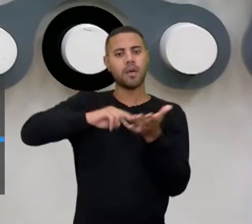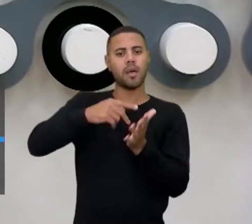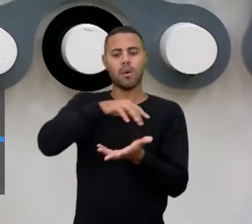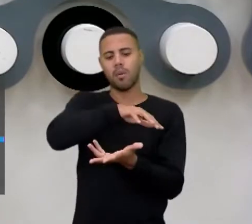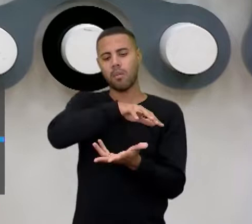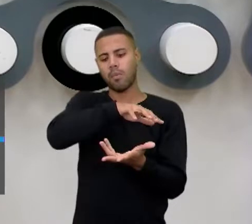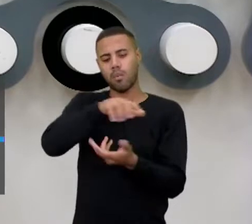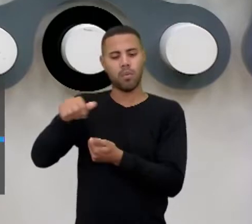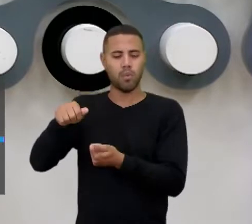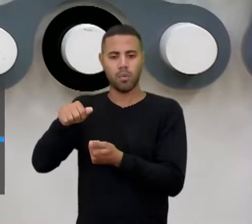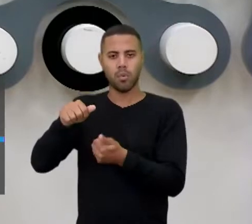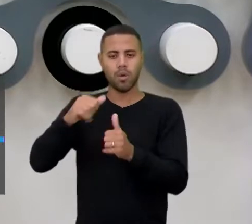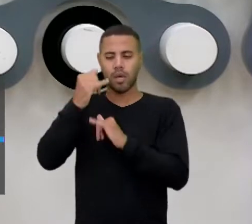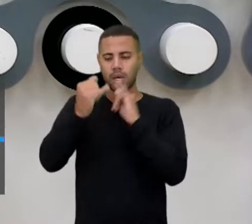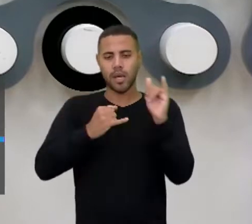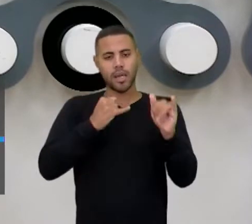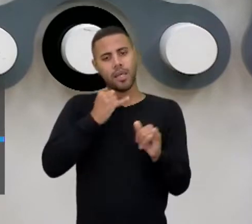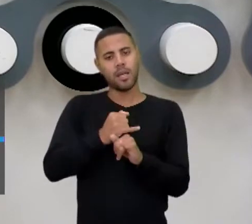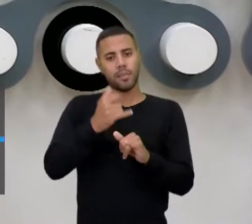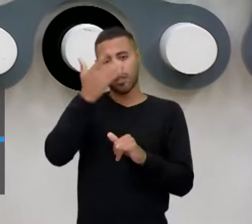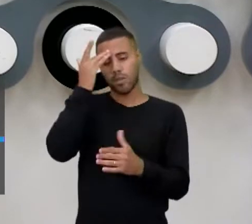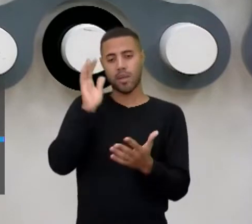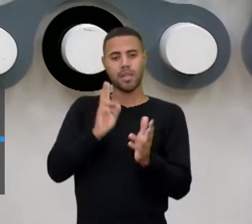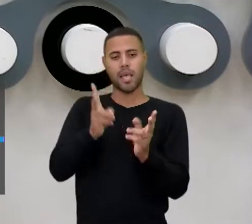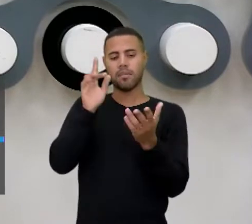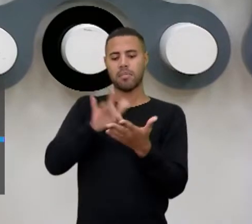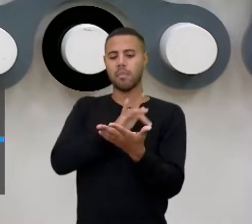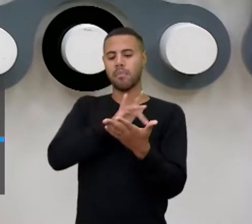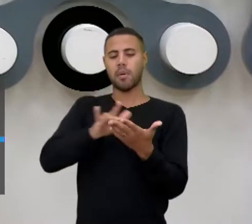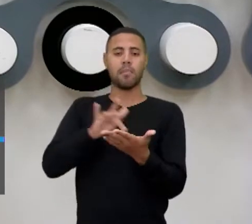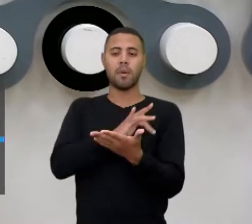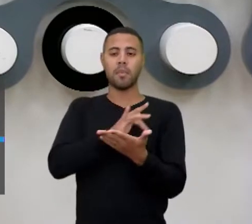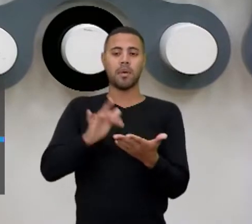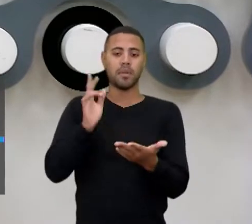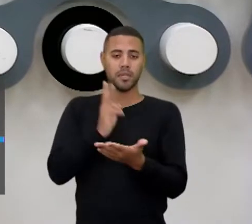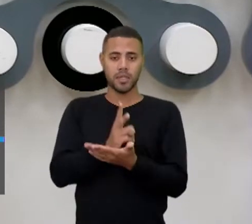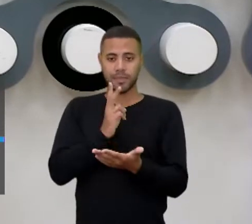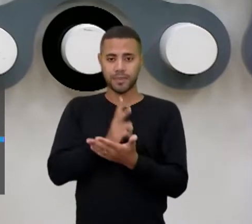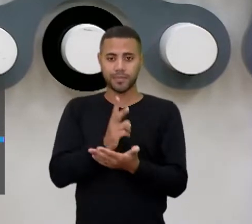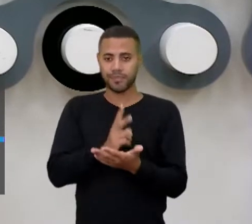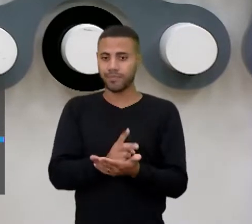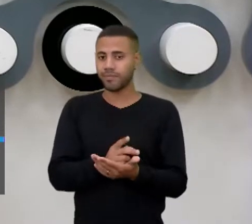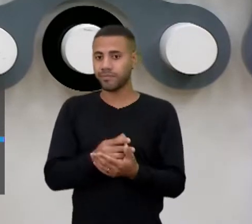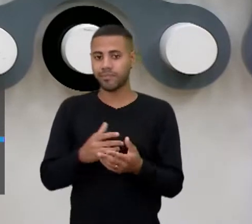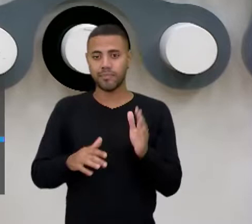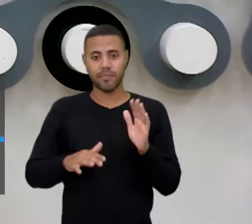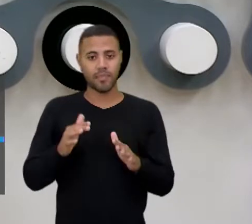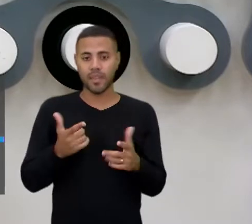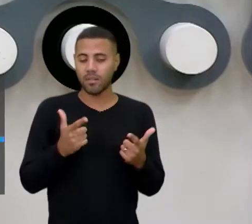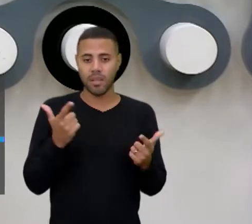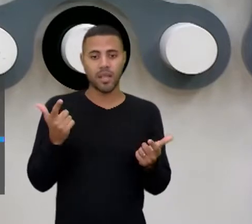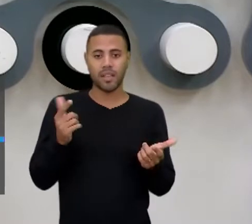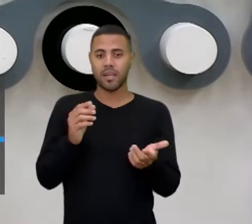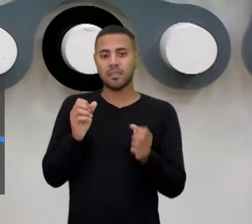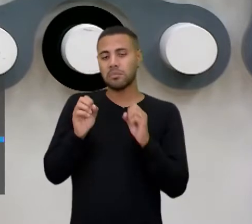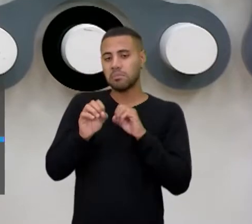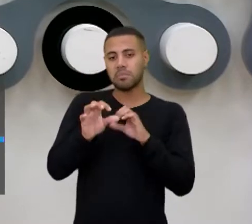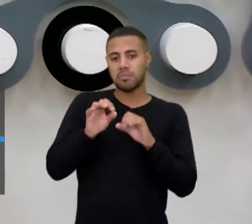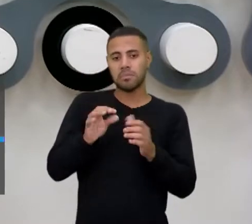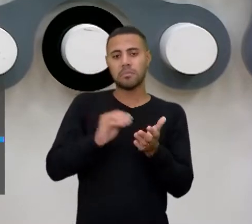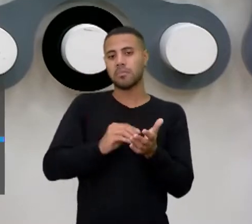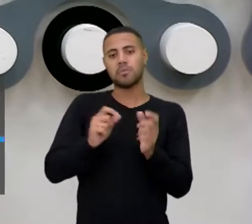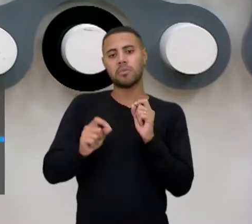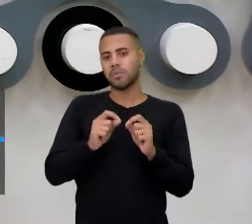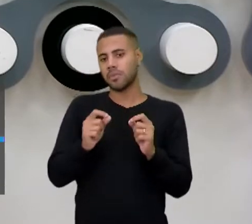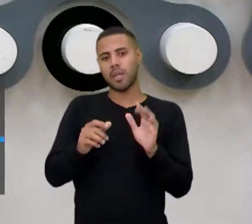digital, que é o mundo que os estudantes estão totalmente imersos, né, então não tem muita coisa aí para ensinar. Na verdade, a gente vai trazer o